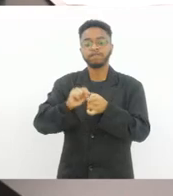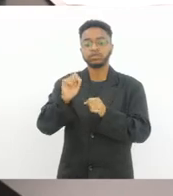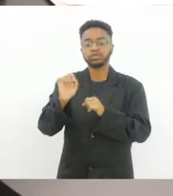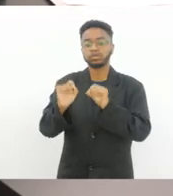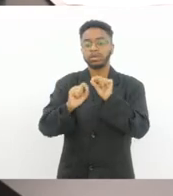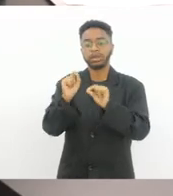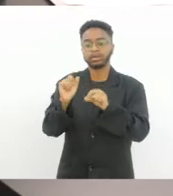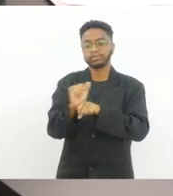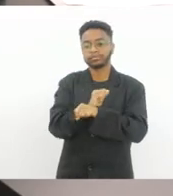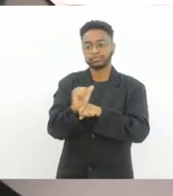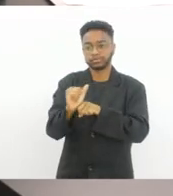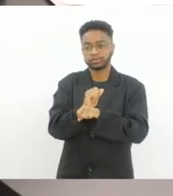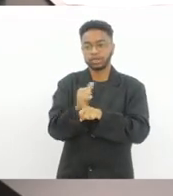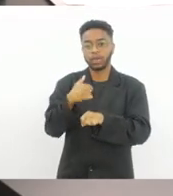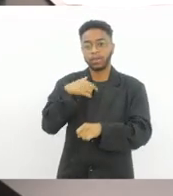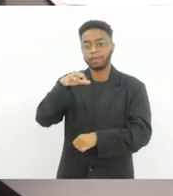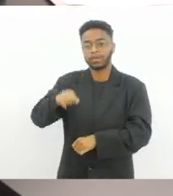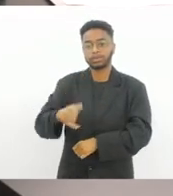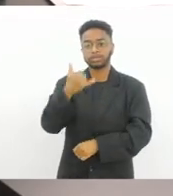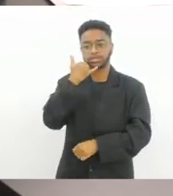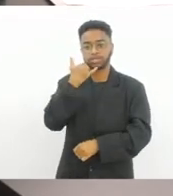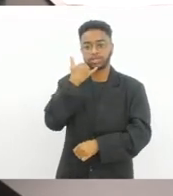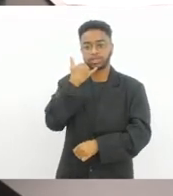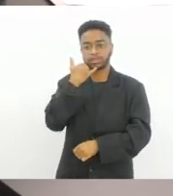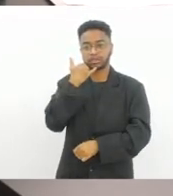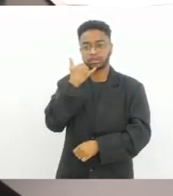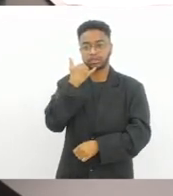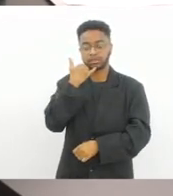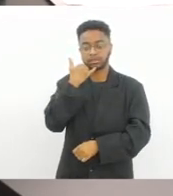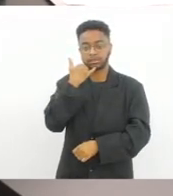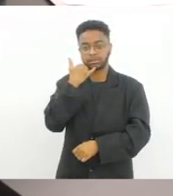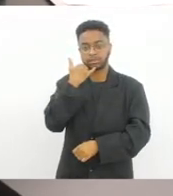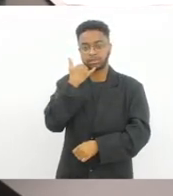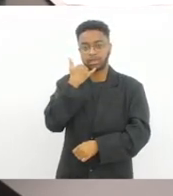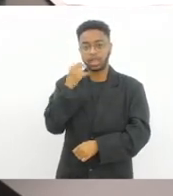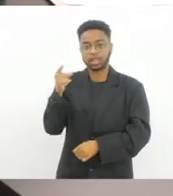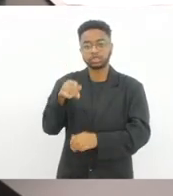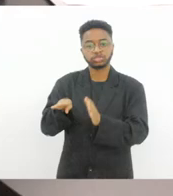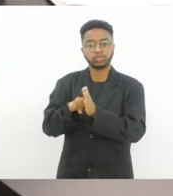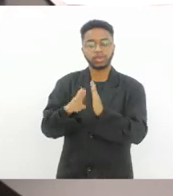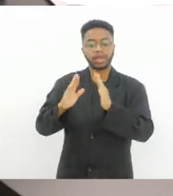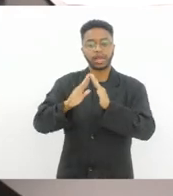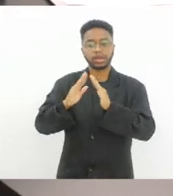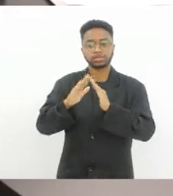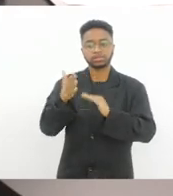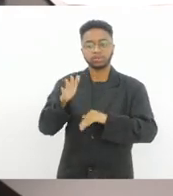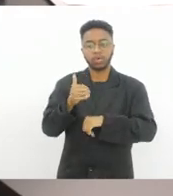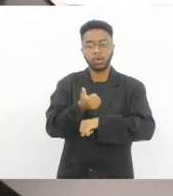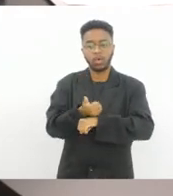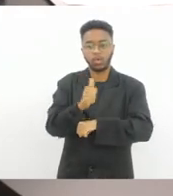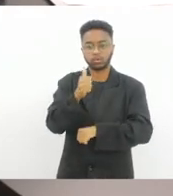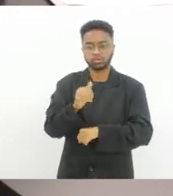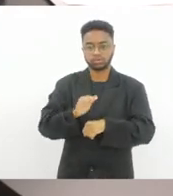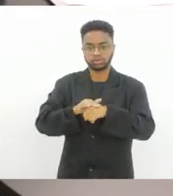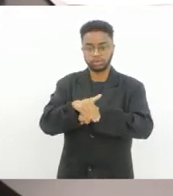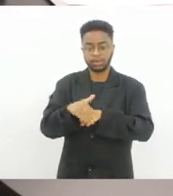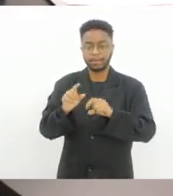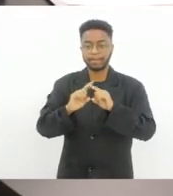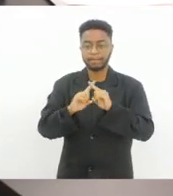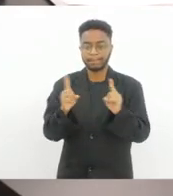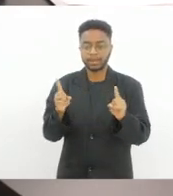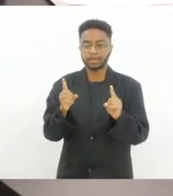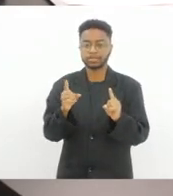mim. Eu fui pegar o telefone, ele só pegou o telefone quando ele chegou na casa dele 11 horas da noite. Só que ele já